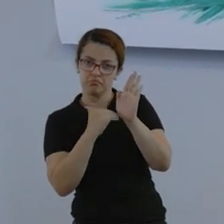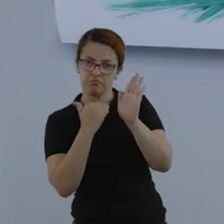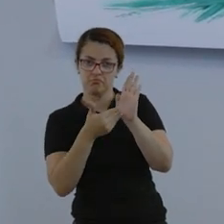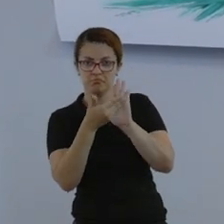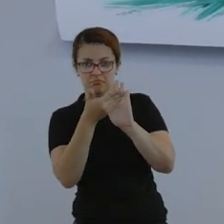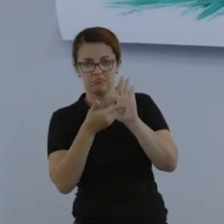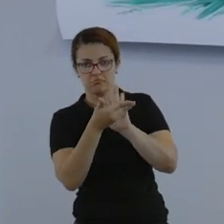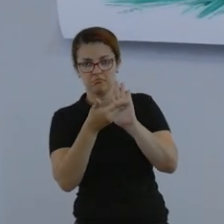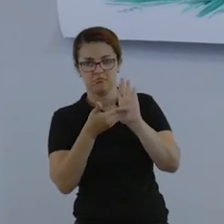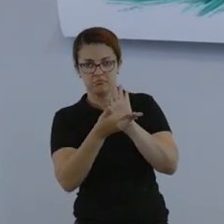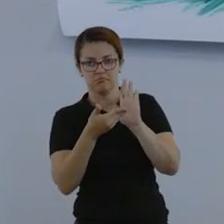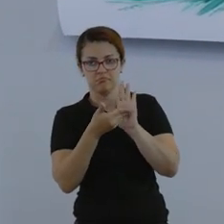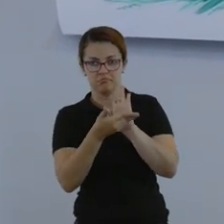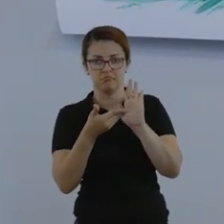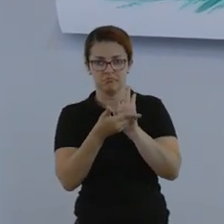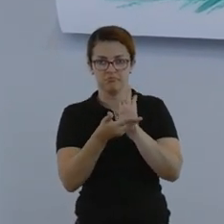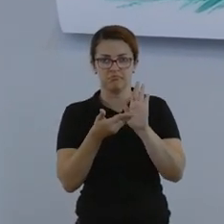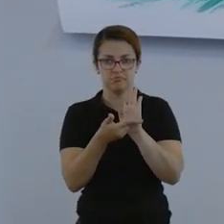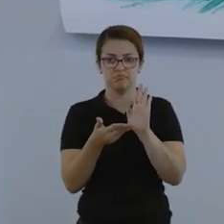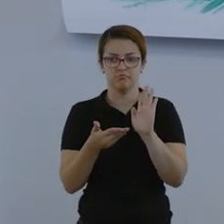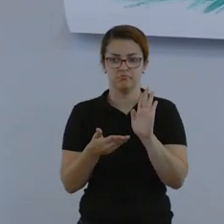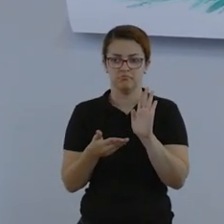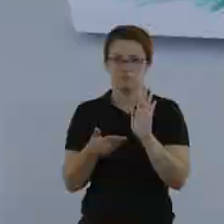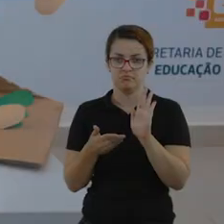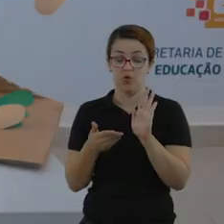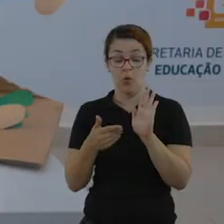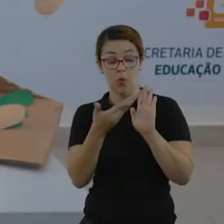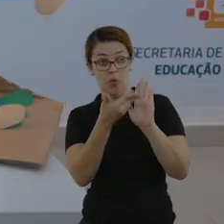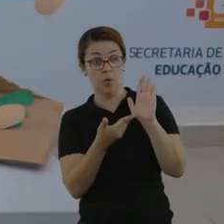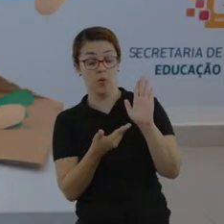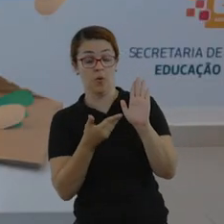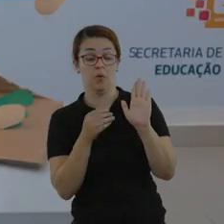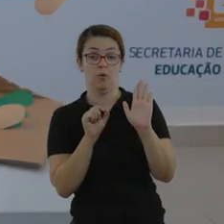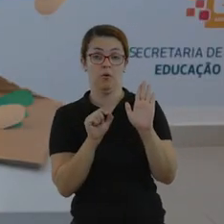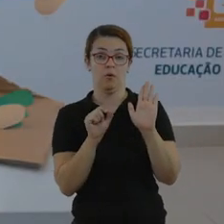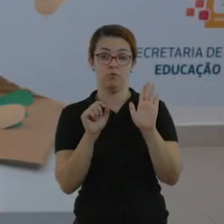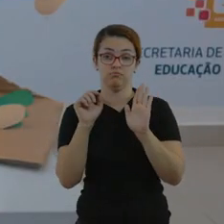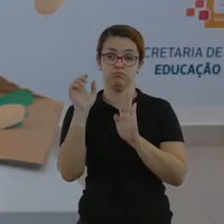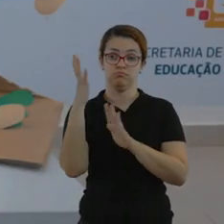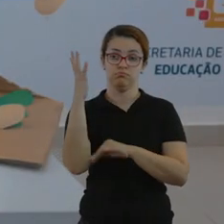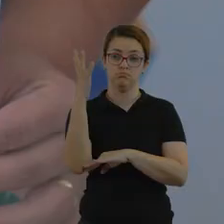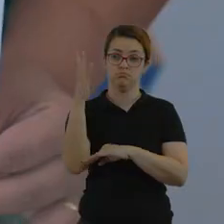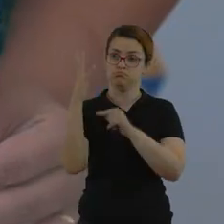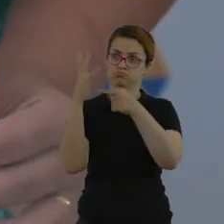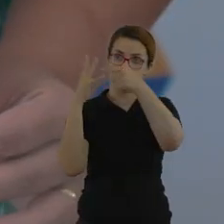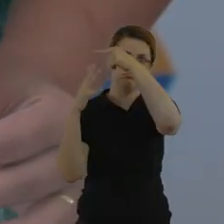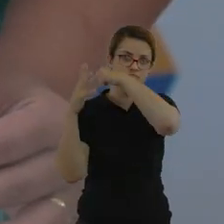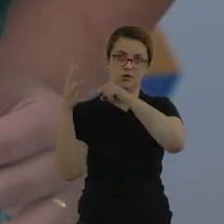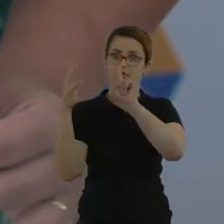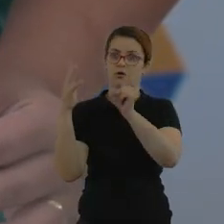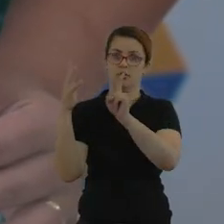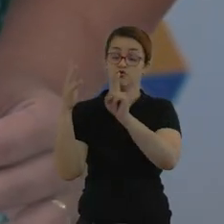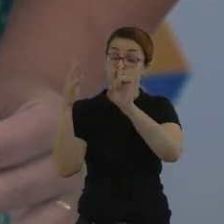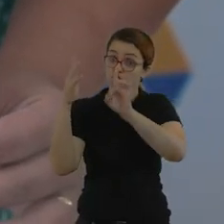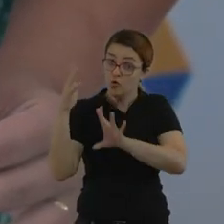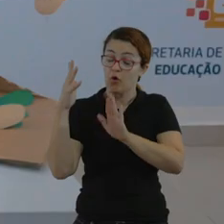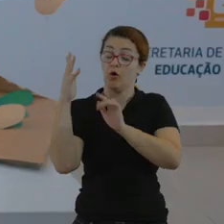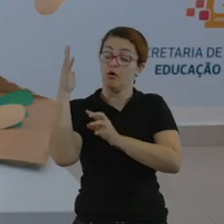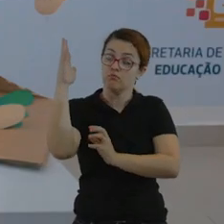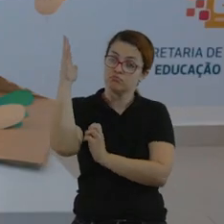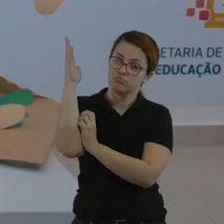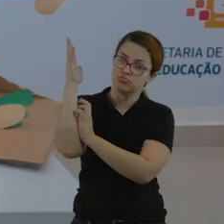o mesmo volume da árvore, tá? Eu não fiz, ó, a copa da árvore, eu fiz apenas linhas,